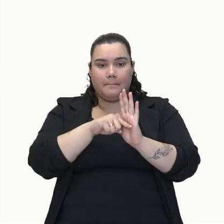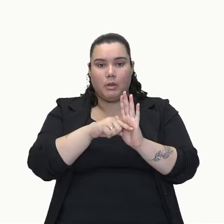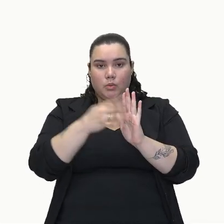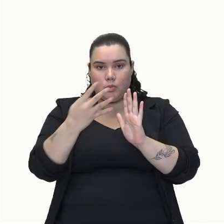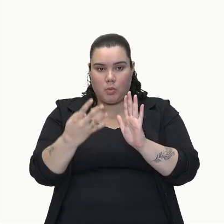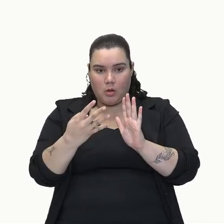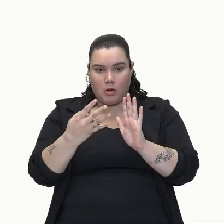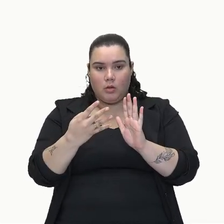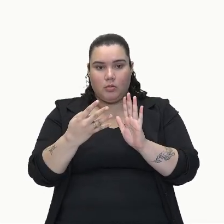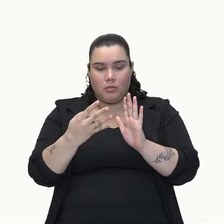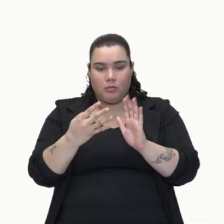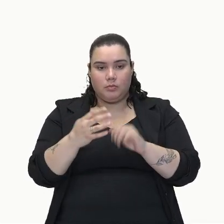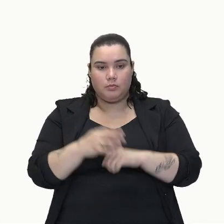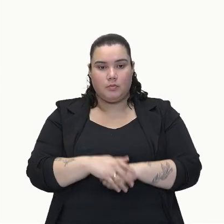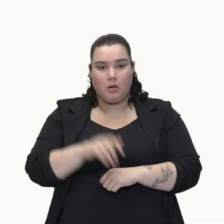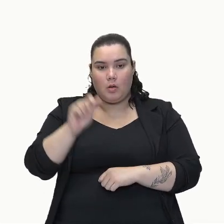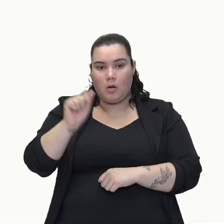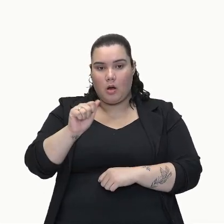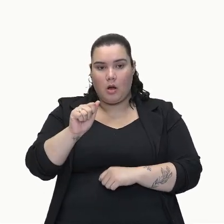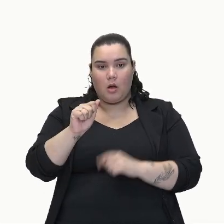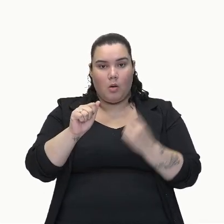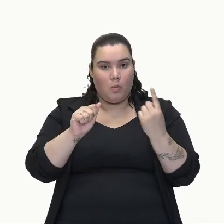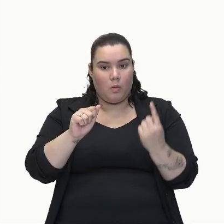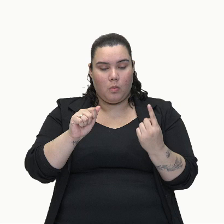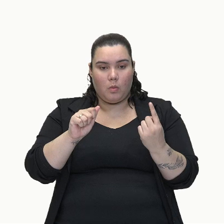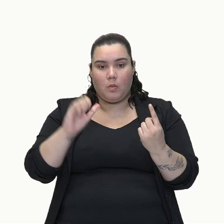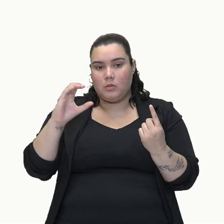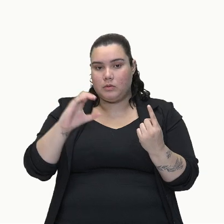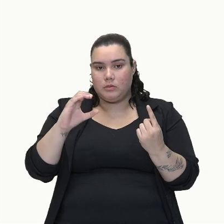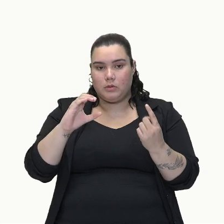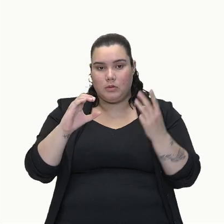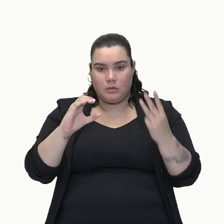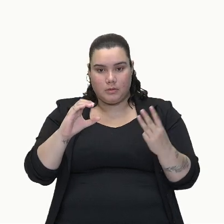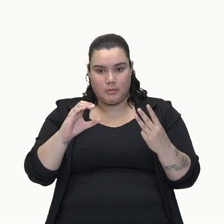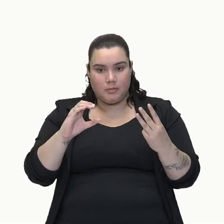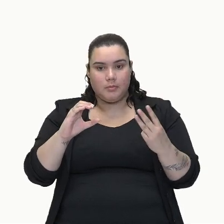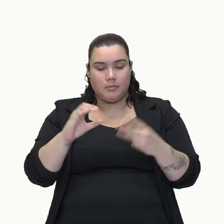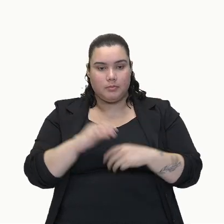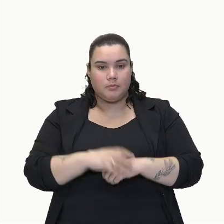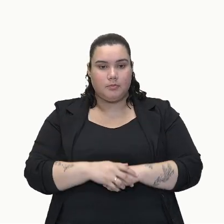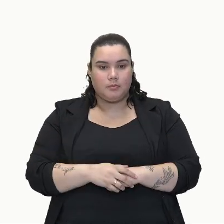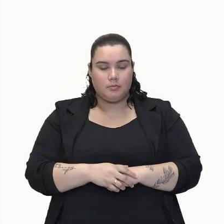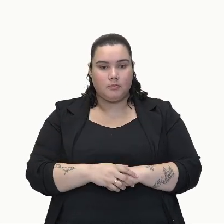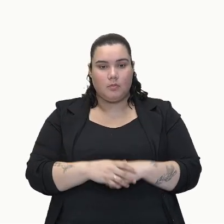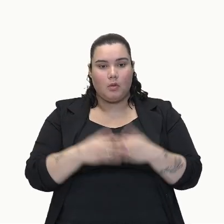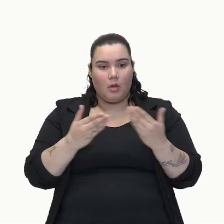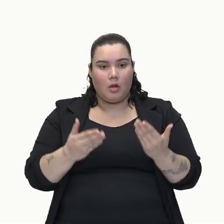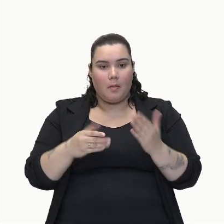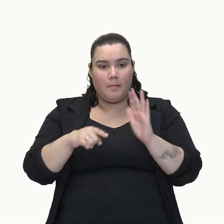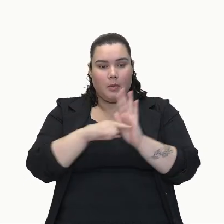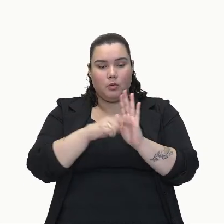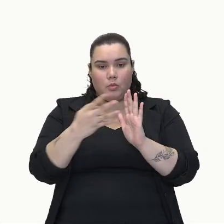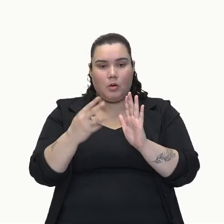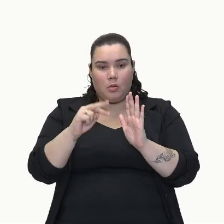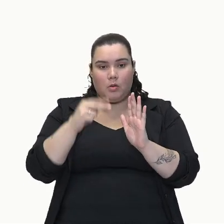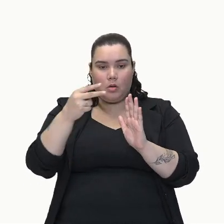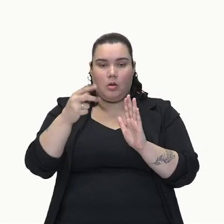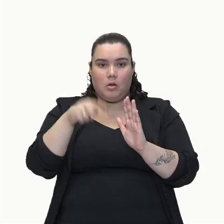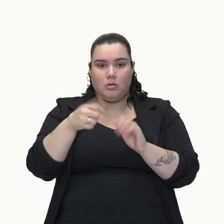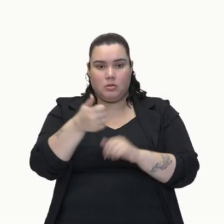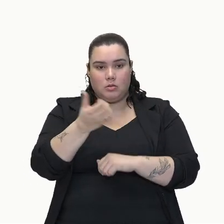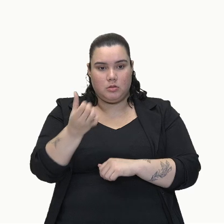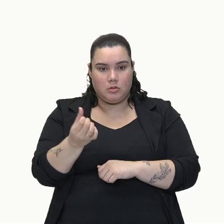4, o a é 1 e o c é 3. Então, menos 4 ao quadrado,